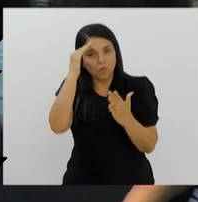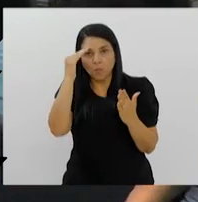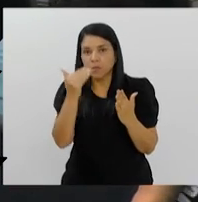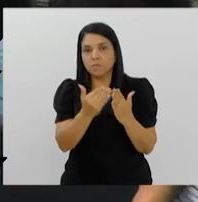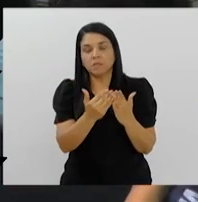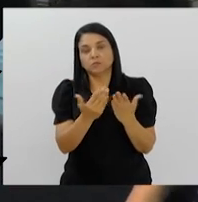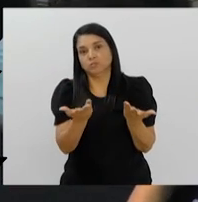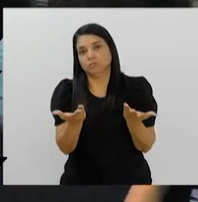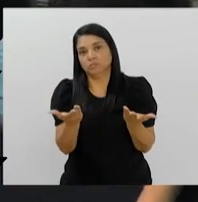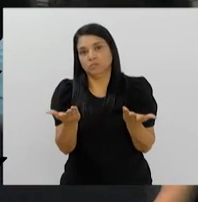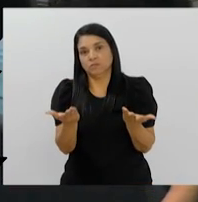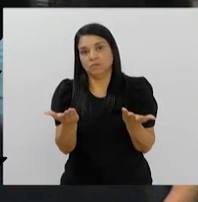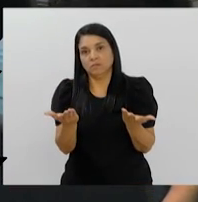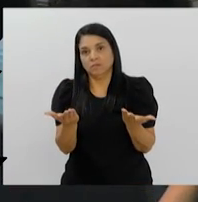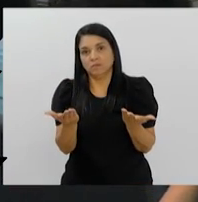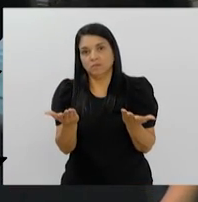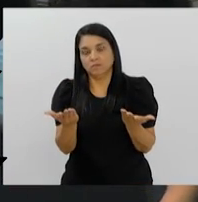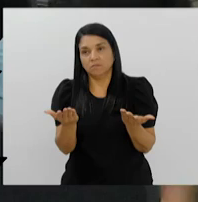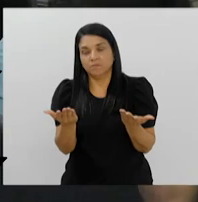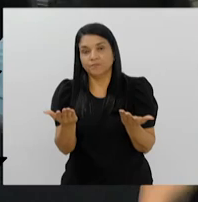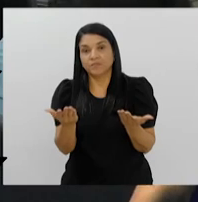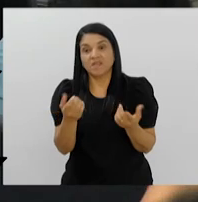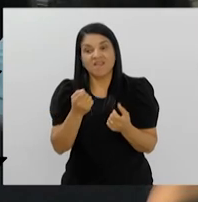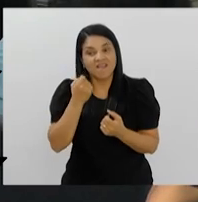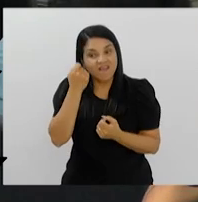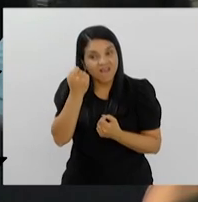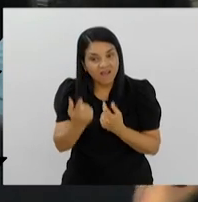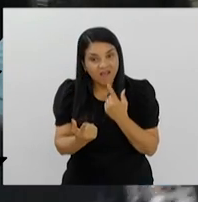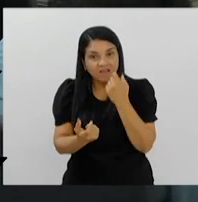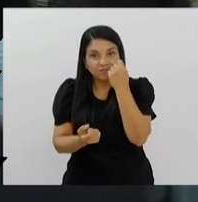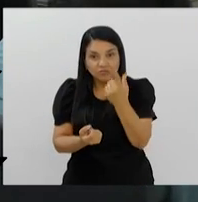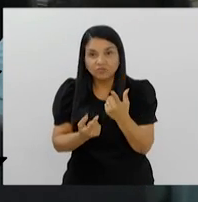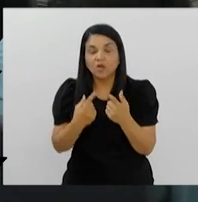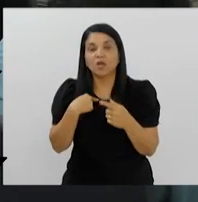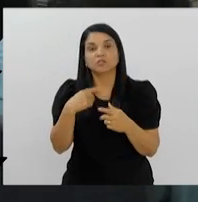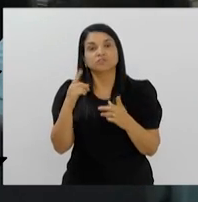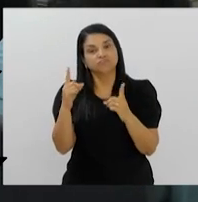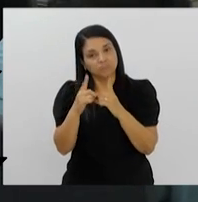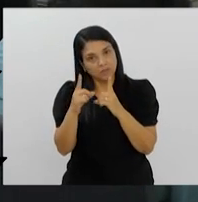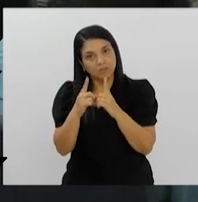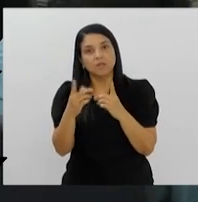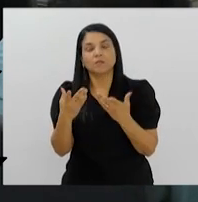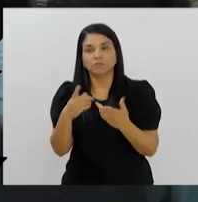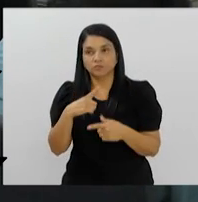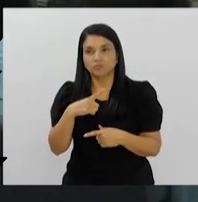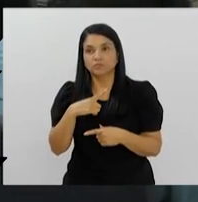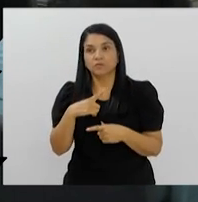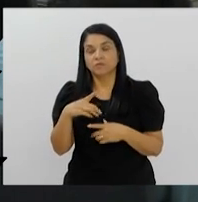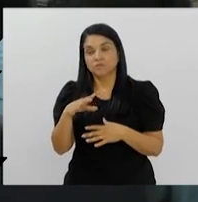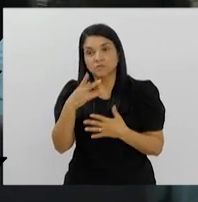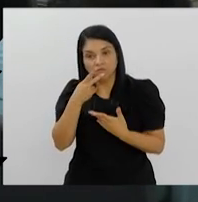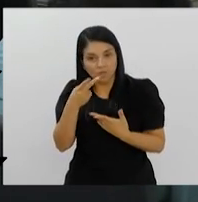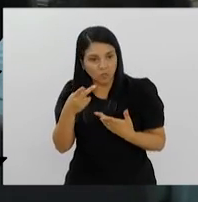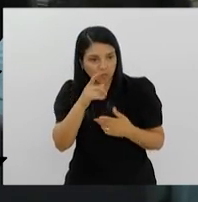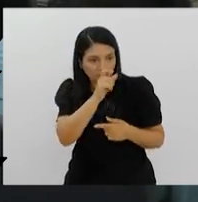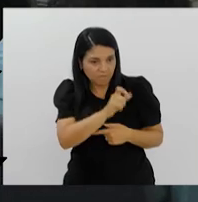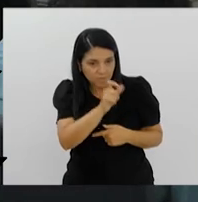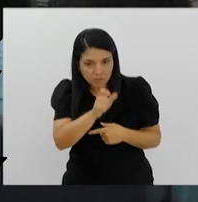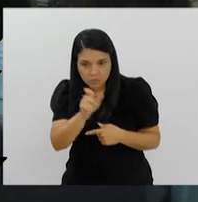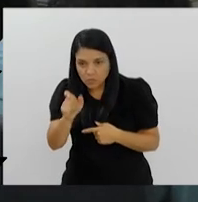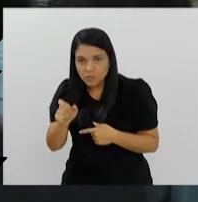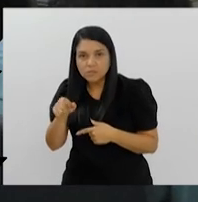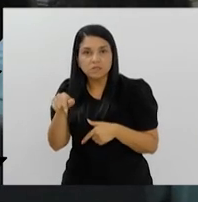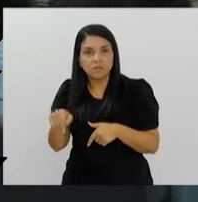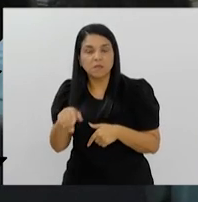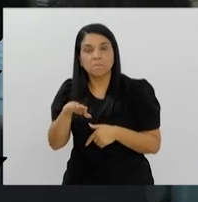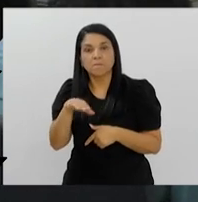sessão de carteira então portanto casos isolados nós tratamos então o senhor tá dizendo que todos os casos aqui das dezenas de mães que estão aqui